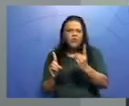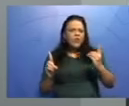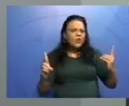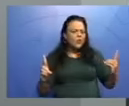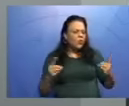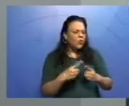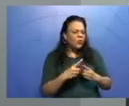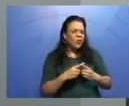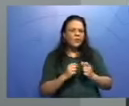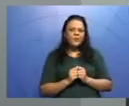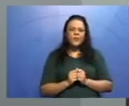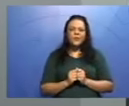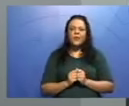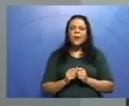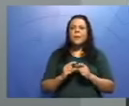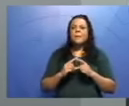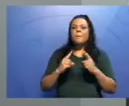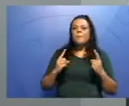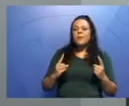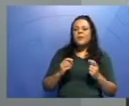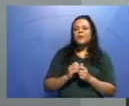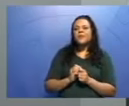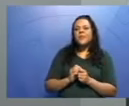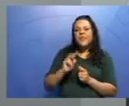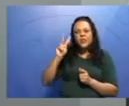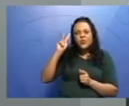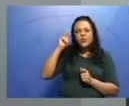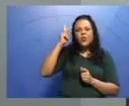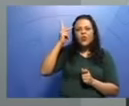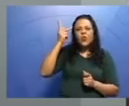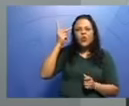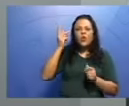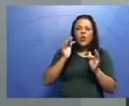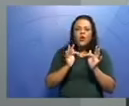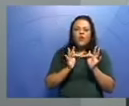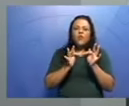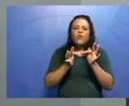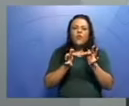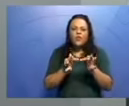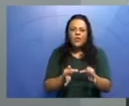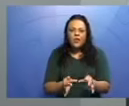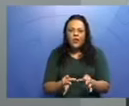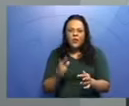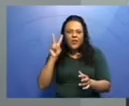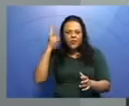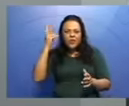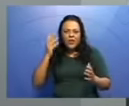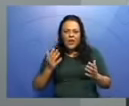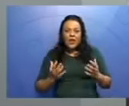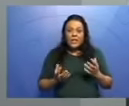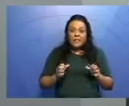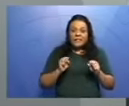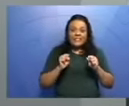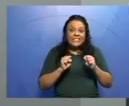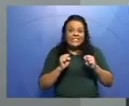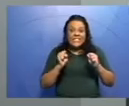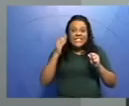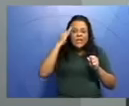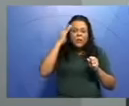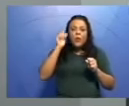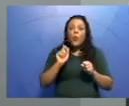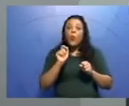a continuidade dessa história, todo o clímax, né? Nós já começamos um pouco do clímax. Né? Nós